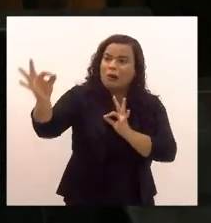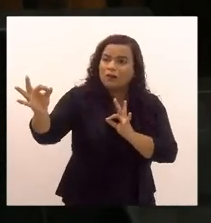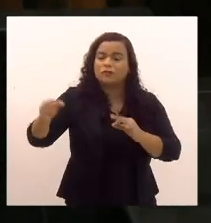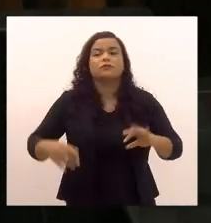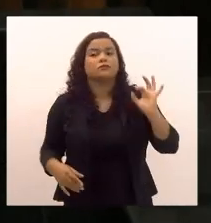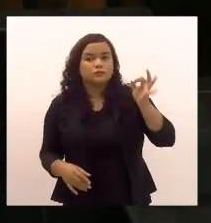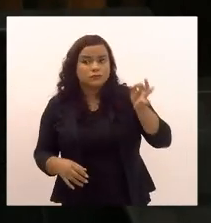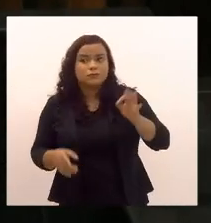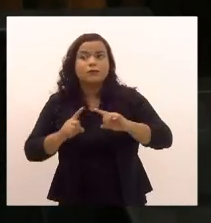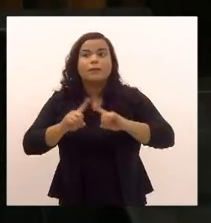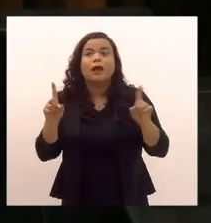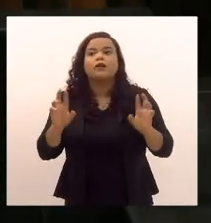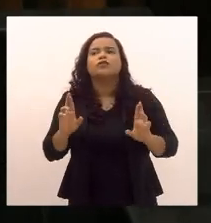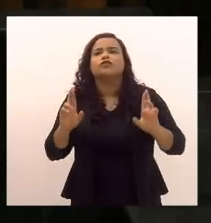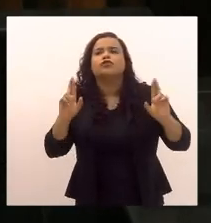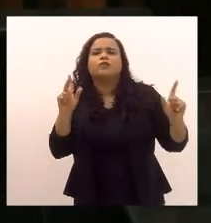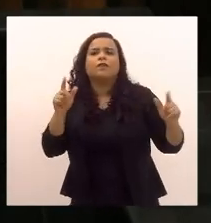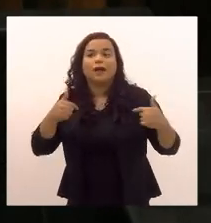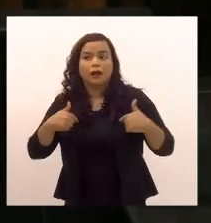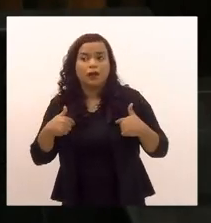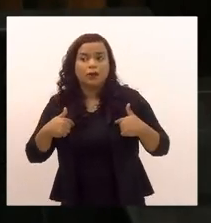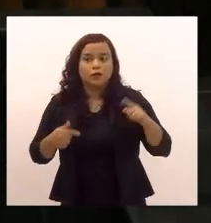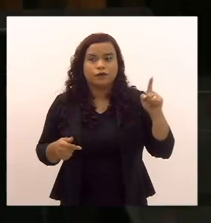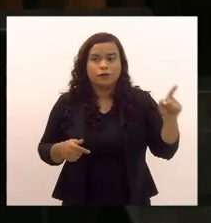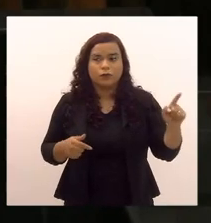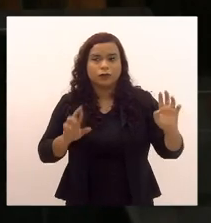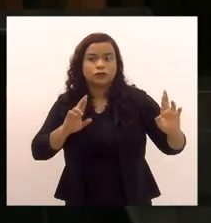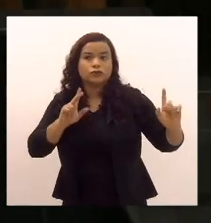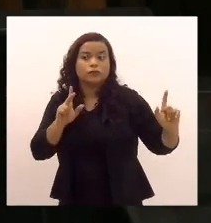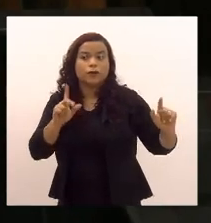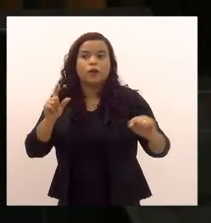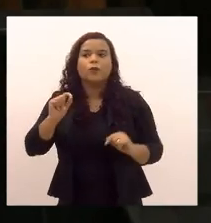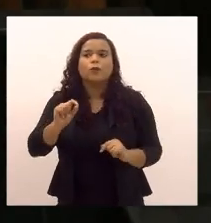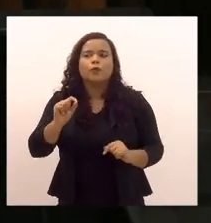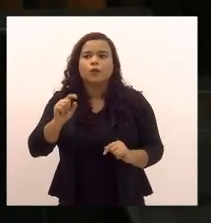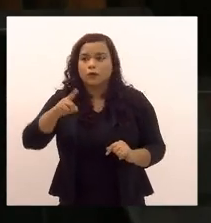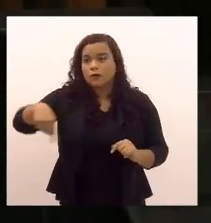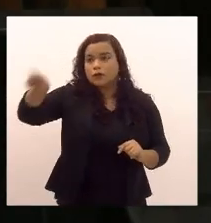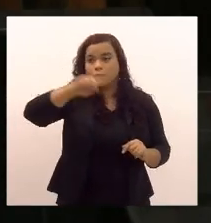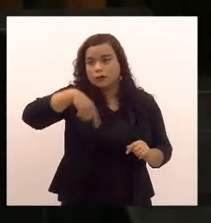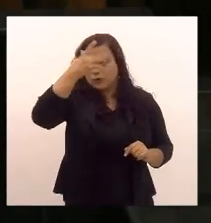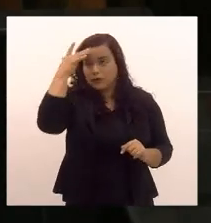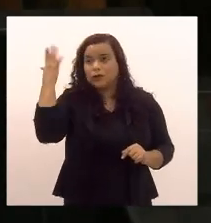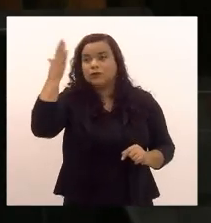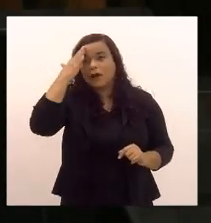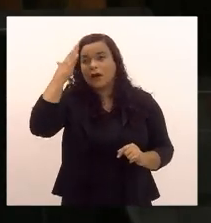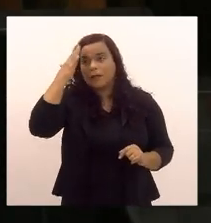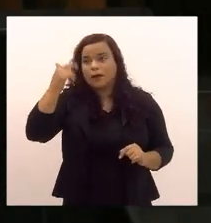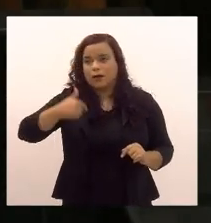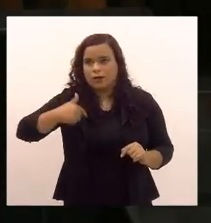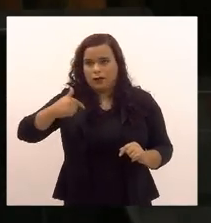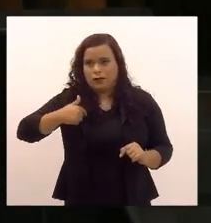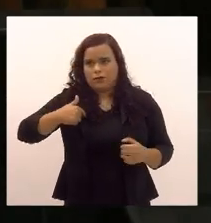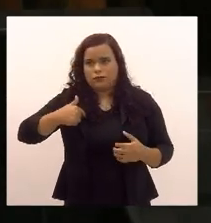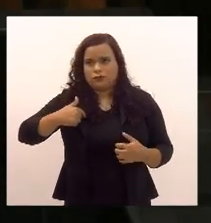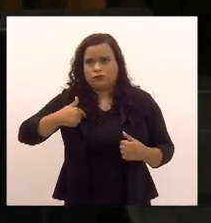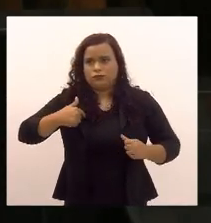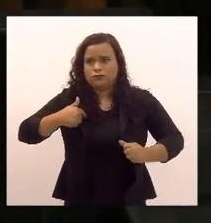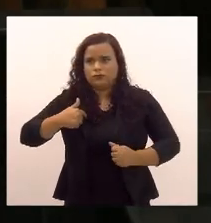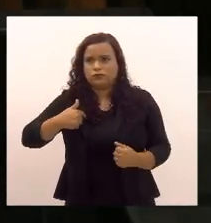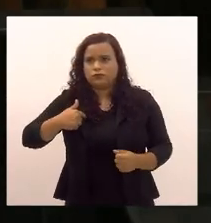entre eu e o silêncio me desculpe mas as pessoas sabem que eu sou